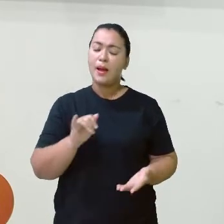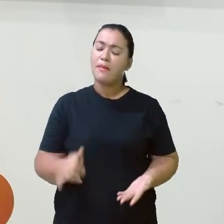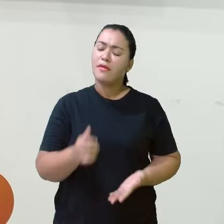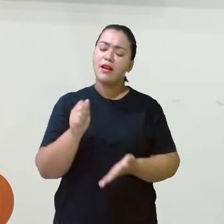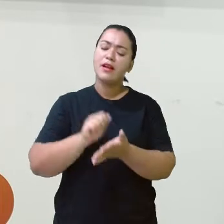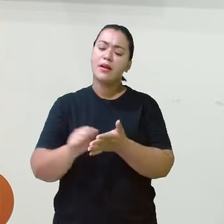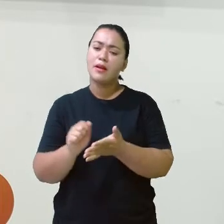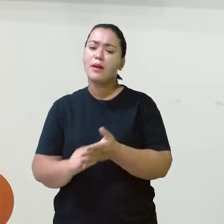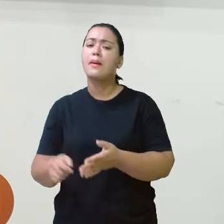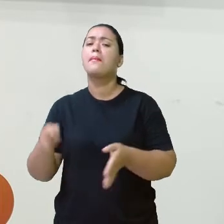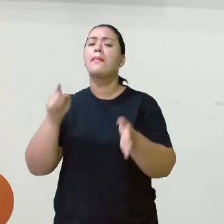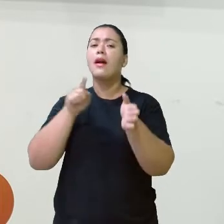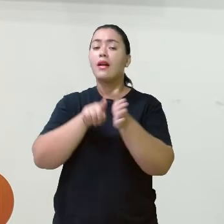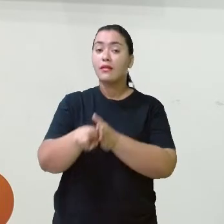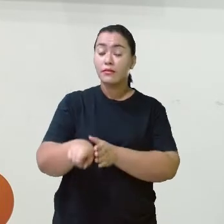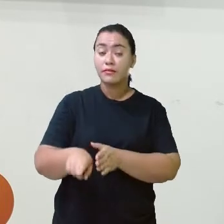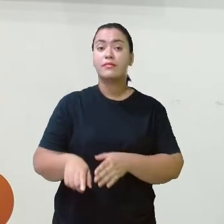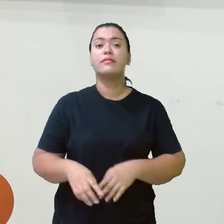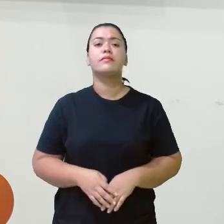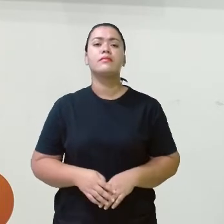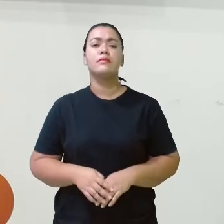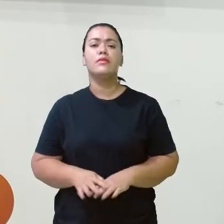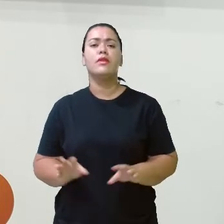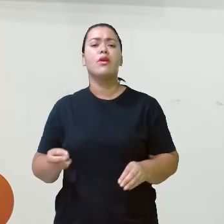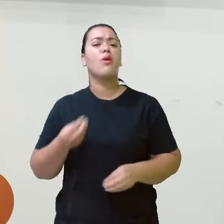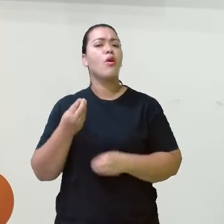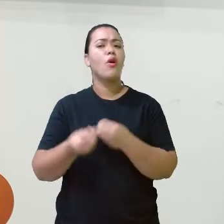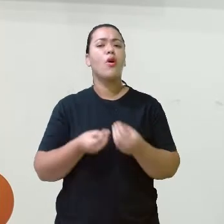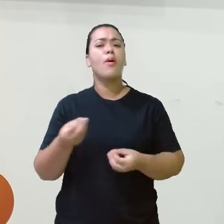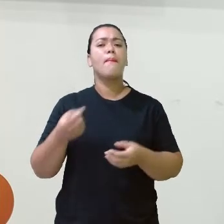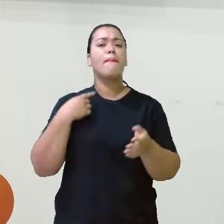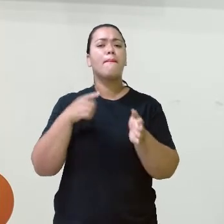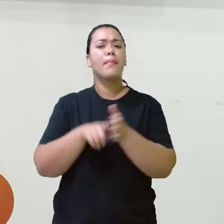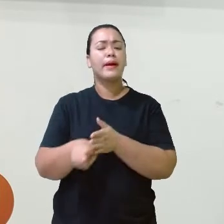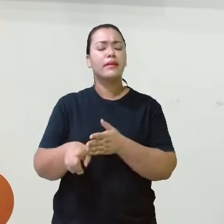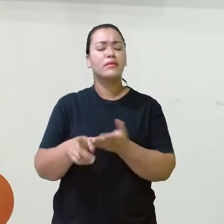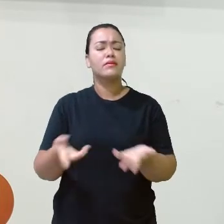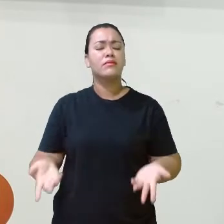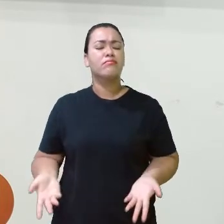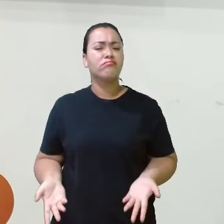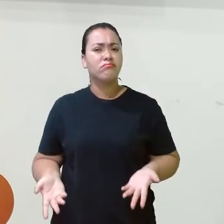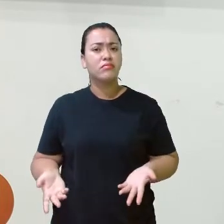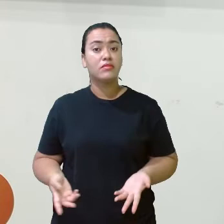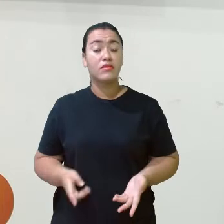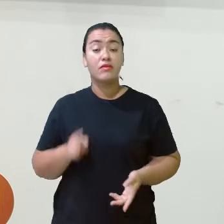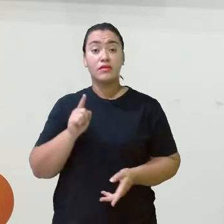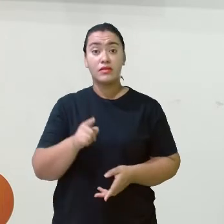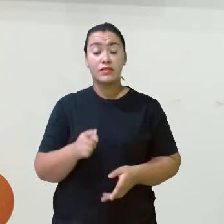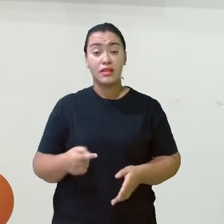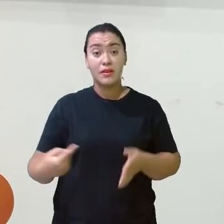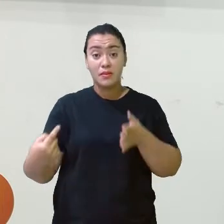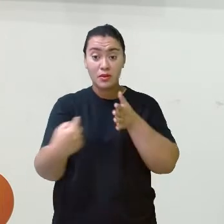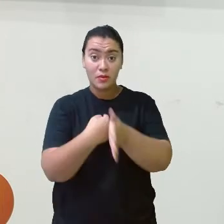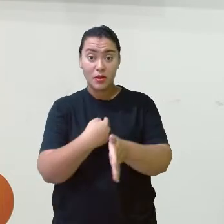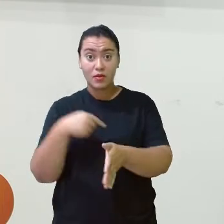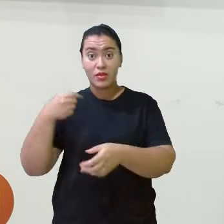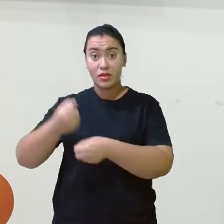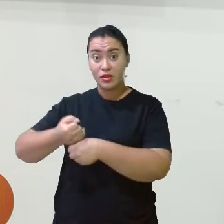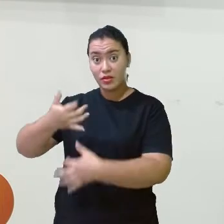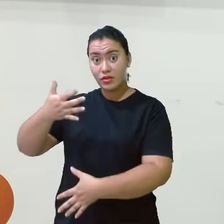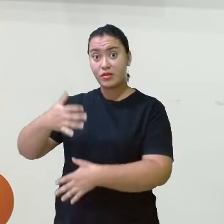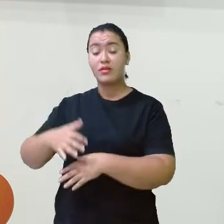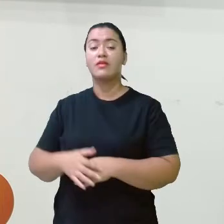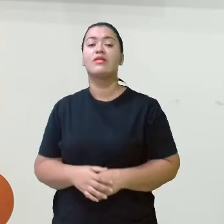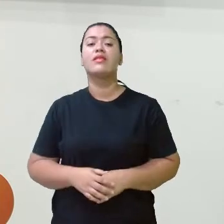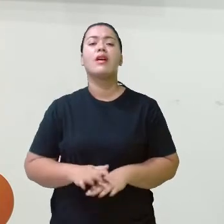anota, pergunta. E como é que eu pergunto, professora Mauricéia? Você pergunta pelo chat. Esse